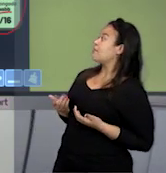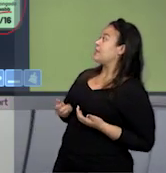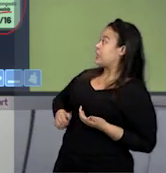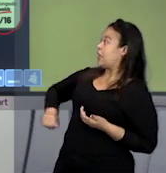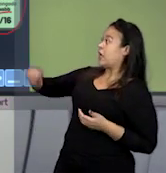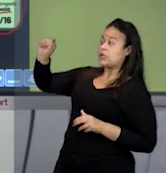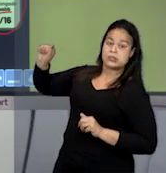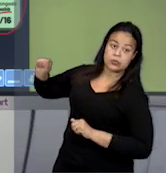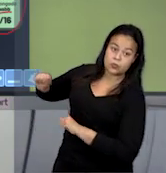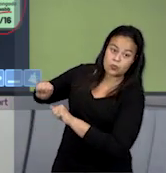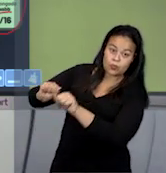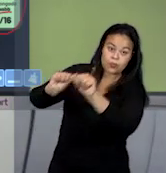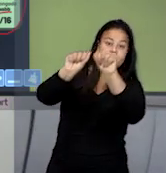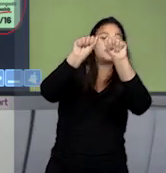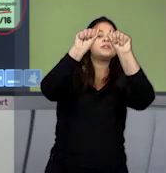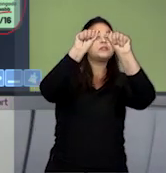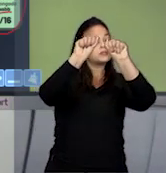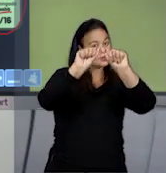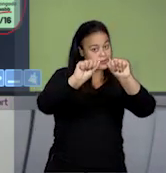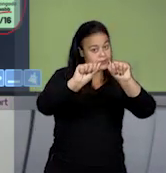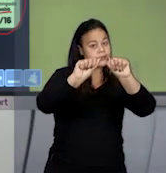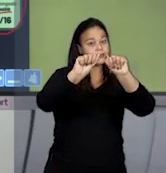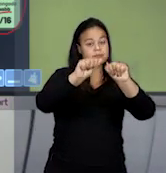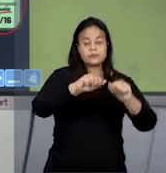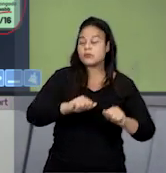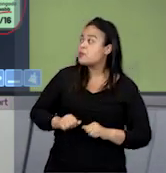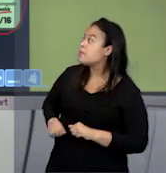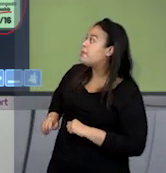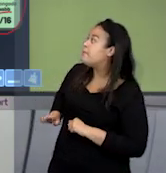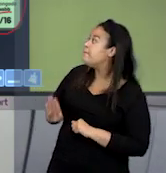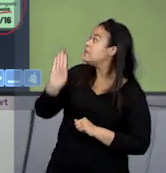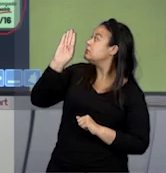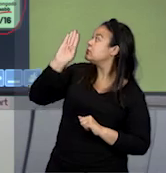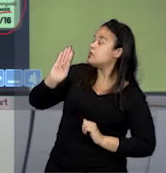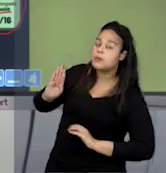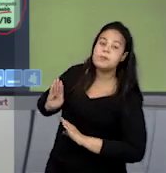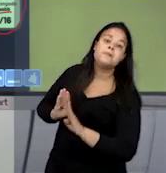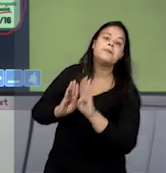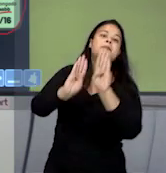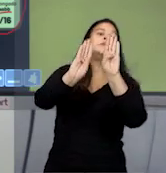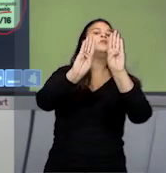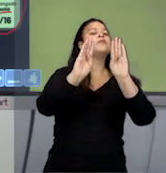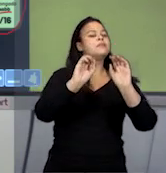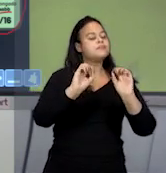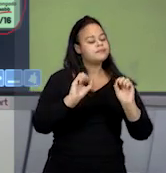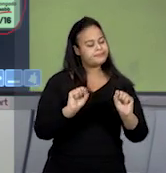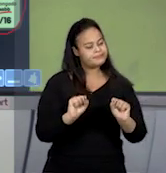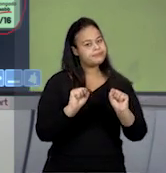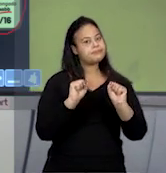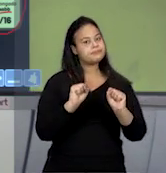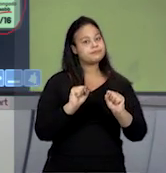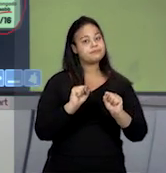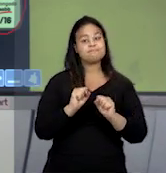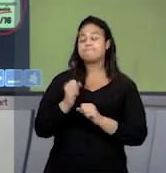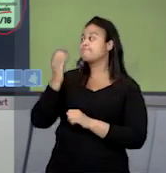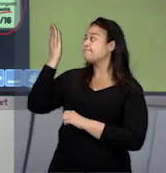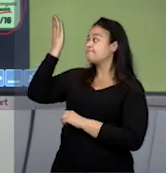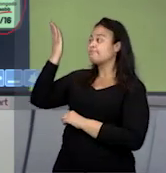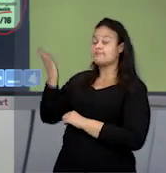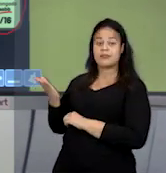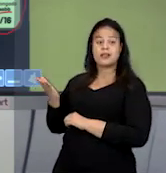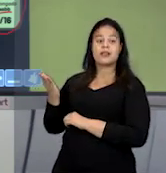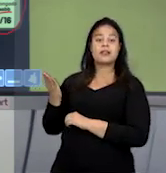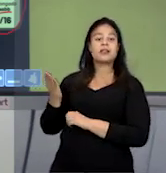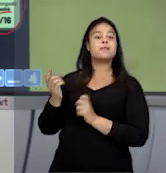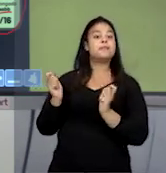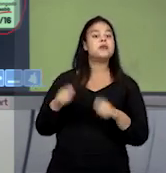azão, ou o bezão, bezão, tá? Nesse caso aqui, eles têm